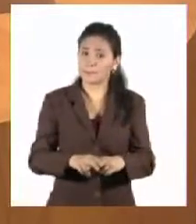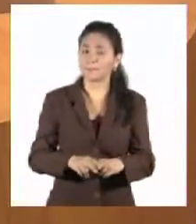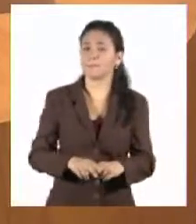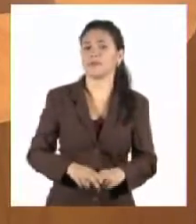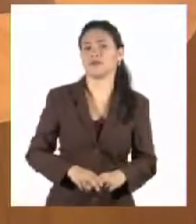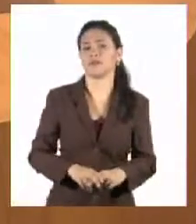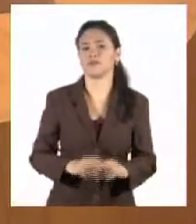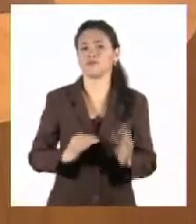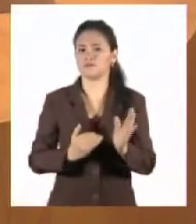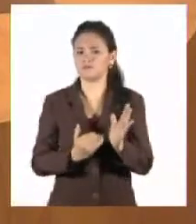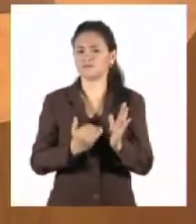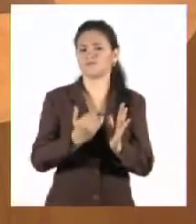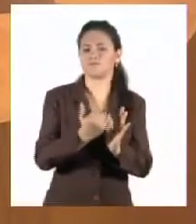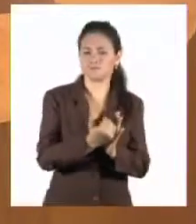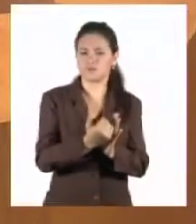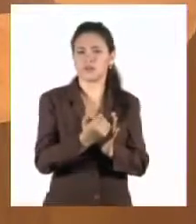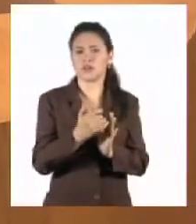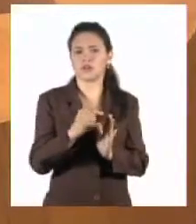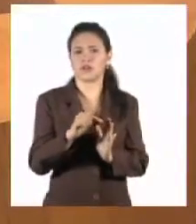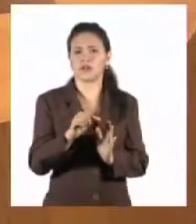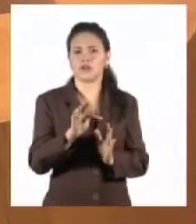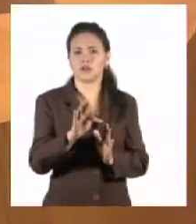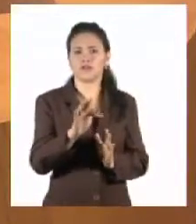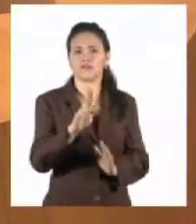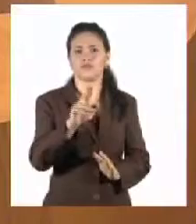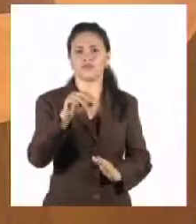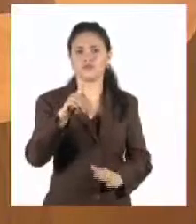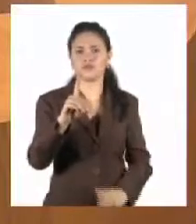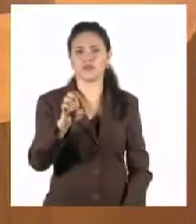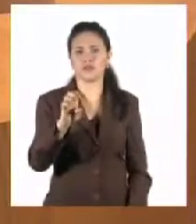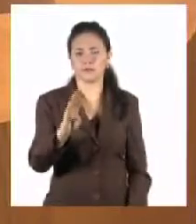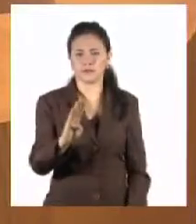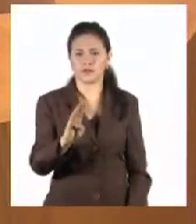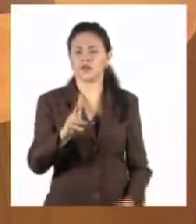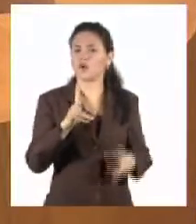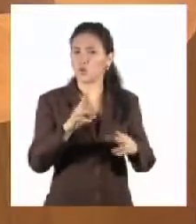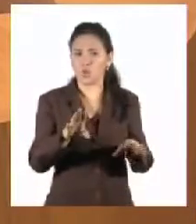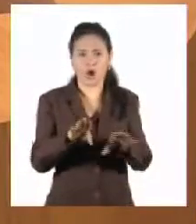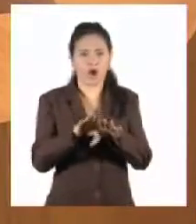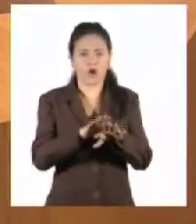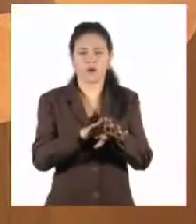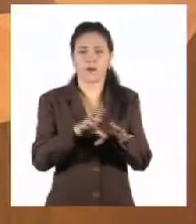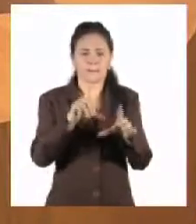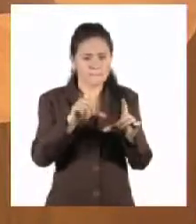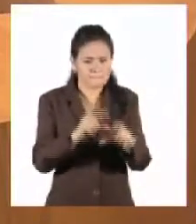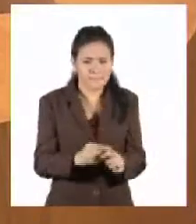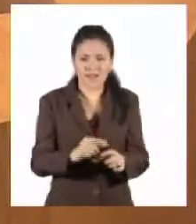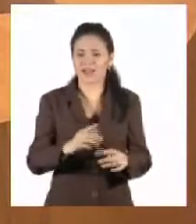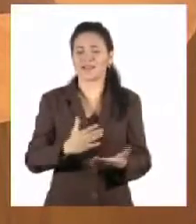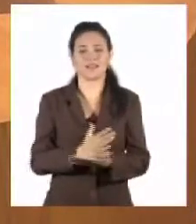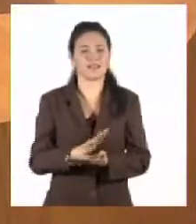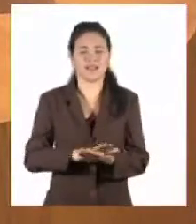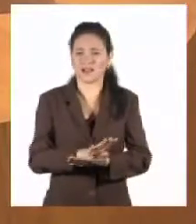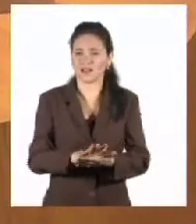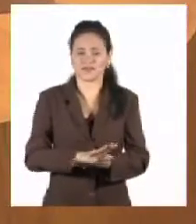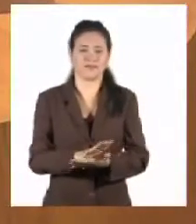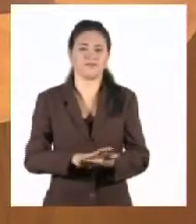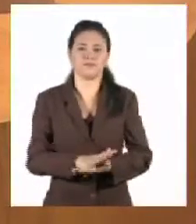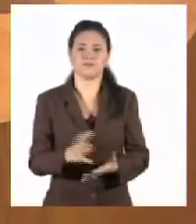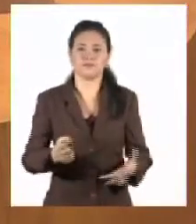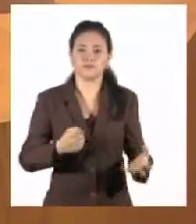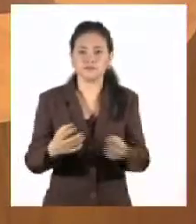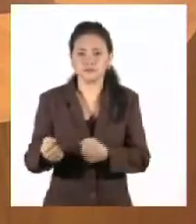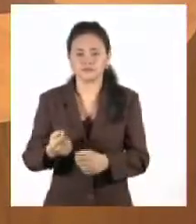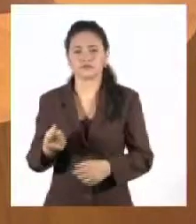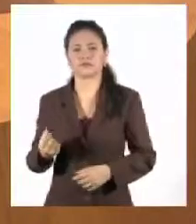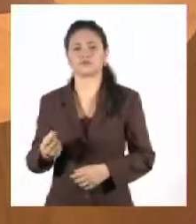que o Fundeb não perdesse nada e que as contribuições, as arrecadações do dinheiro, das arrecadações, dos